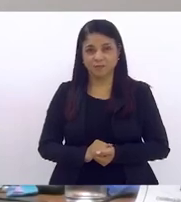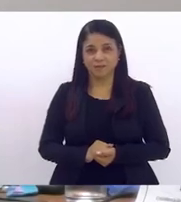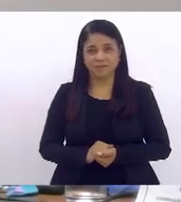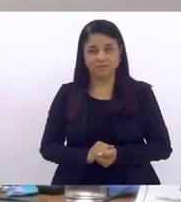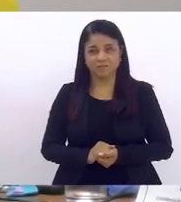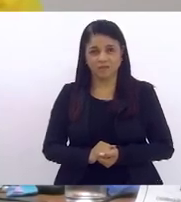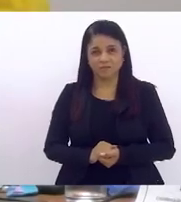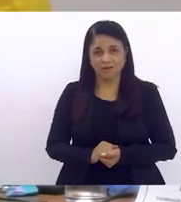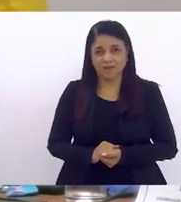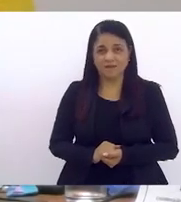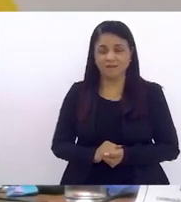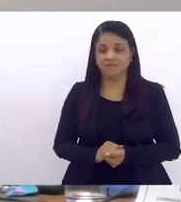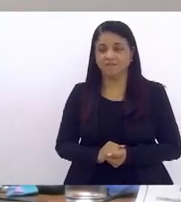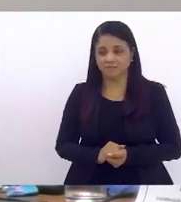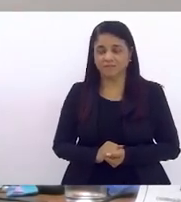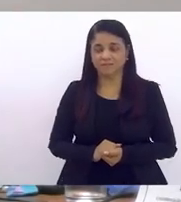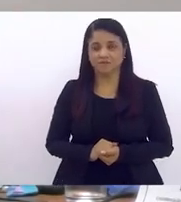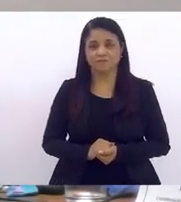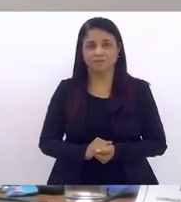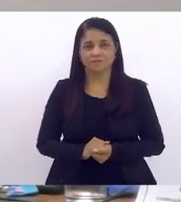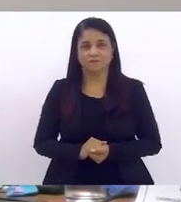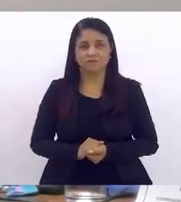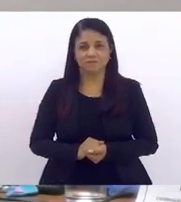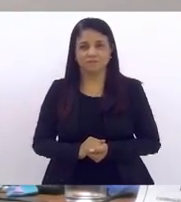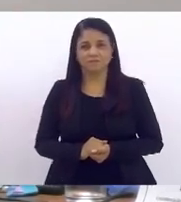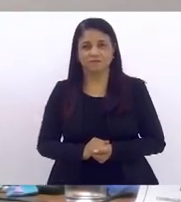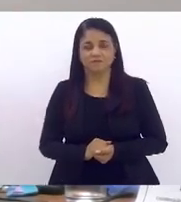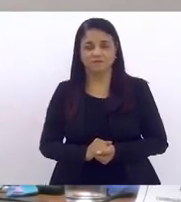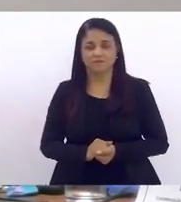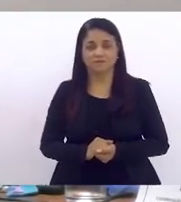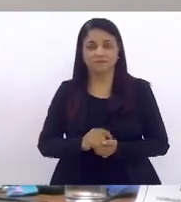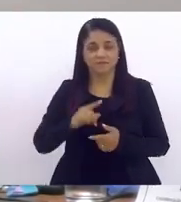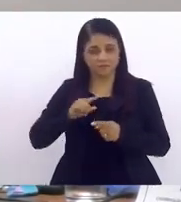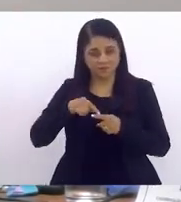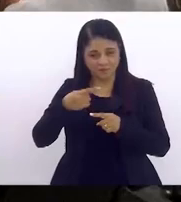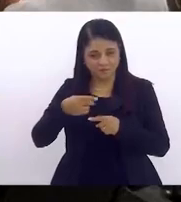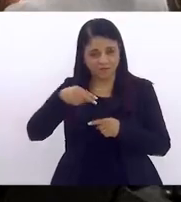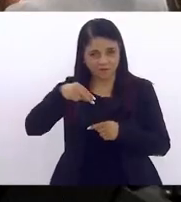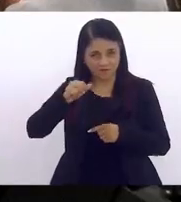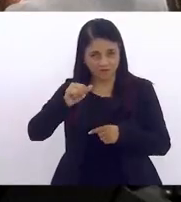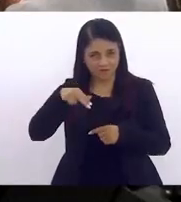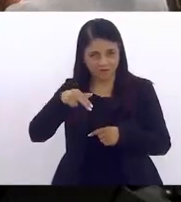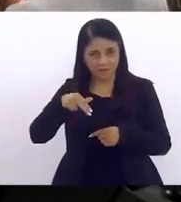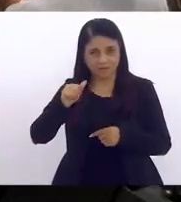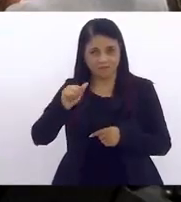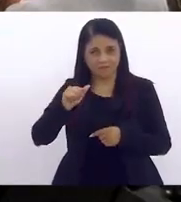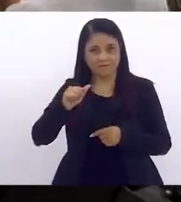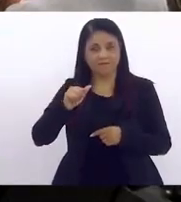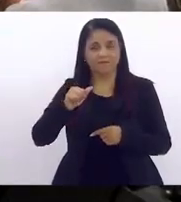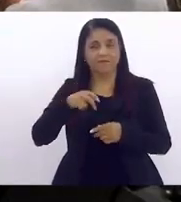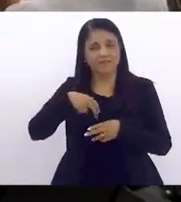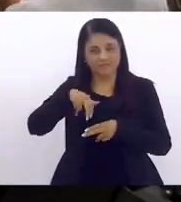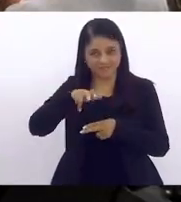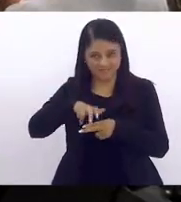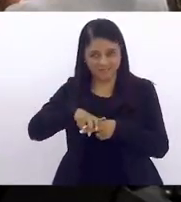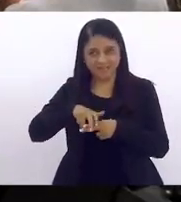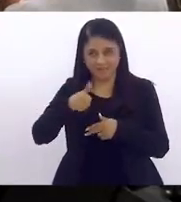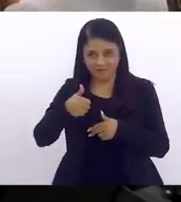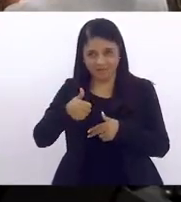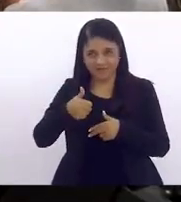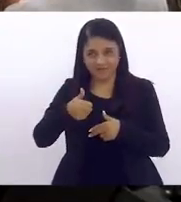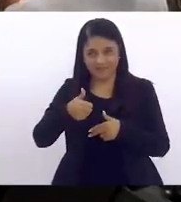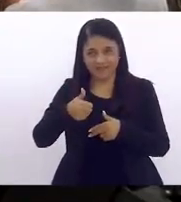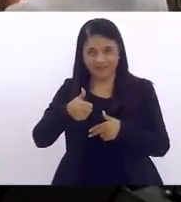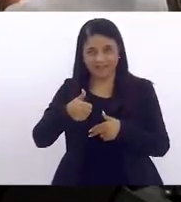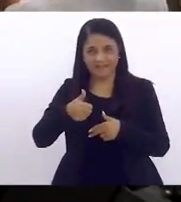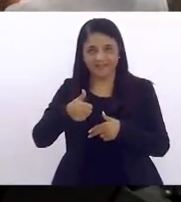Ela fala já agora ou depois? Vai falar depois que eu ler a da Ana Maria, elas sentam e elas falam. Tá bom. Tá vendo que assim, então, a gente é tudo